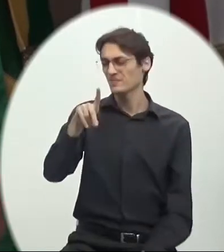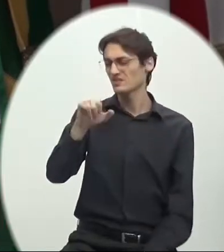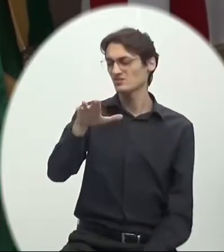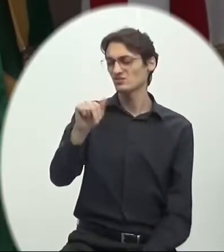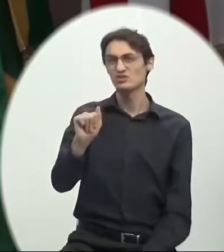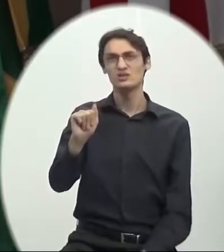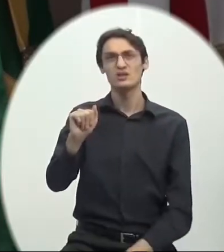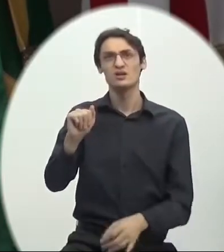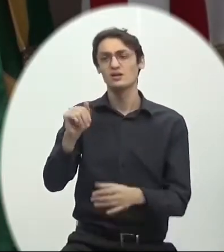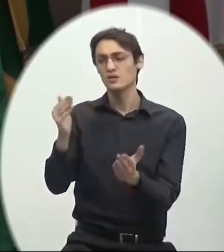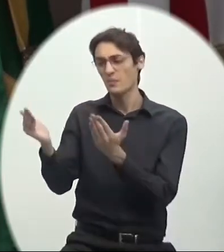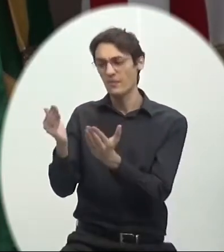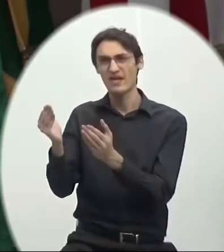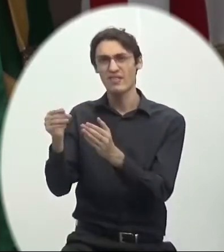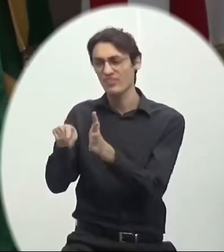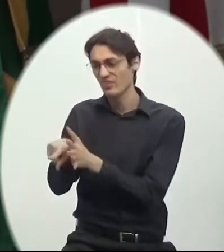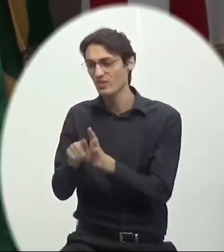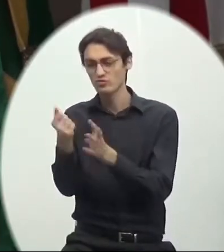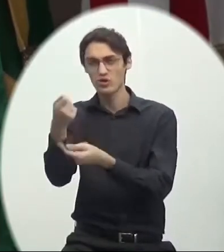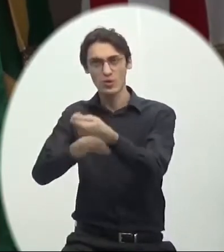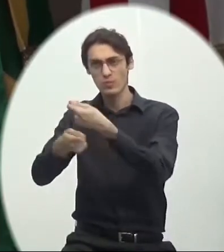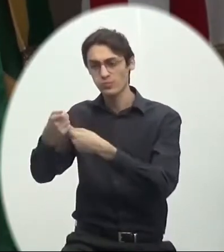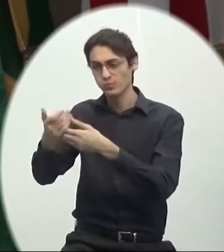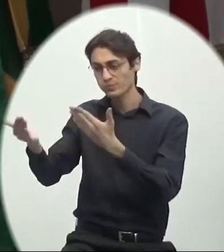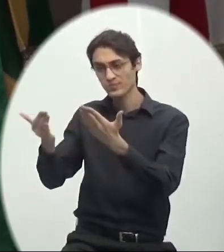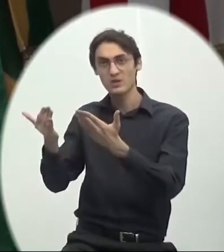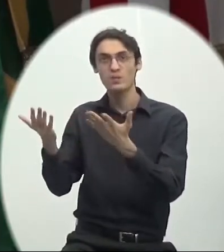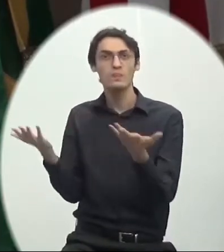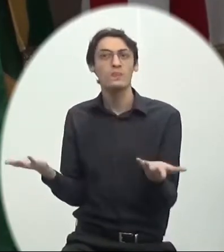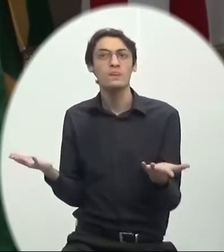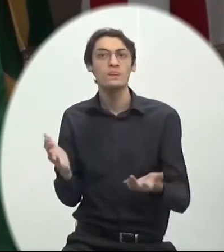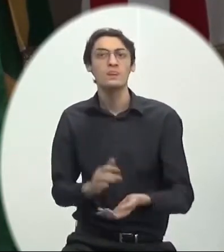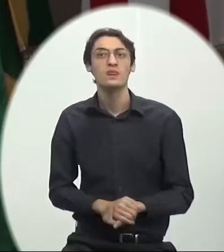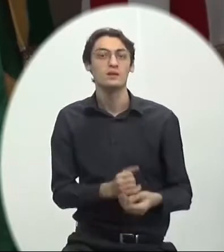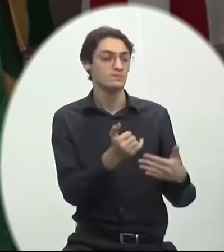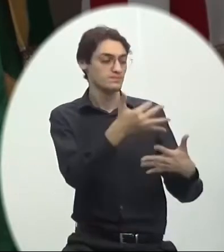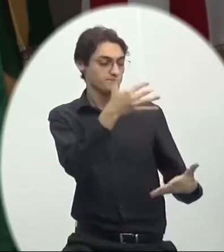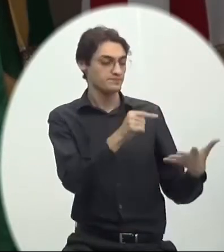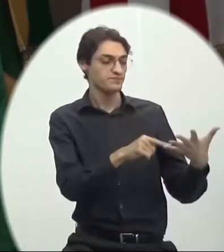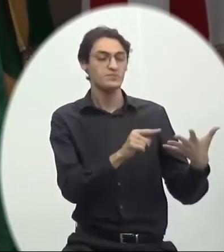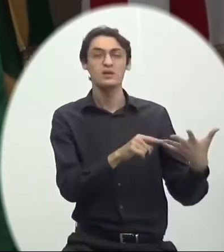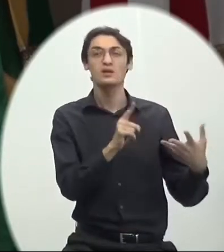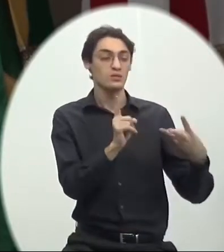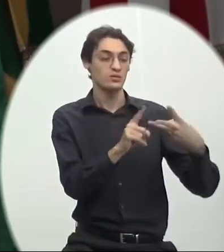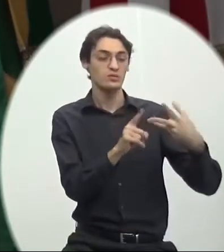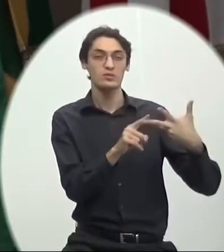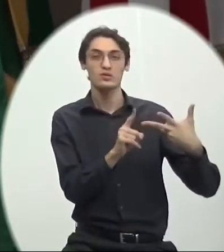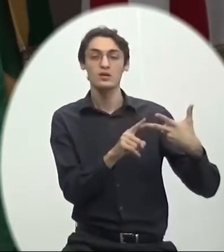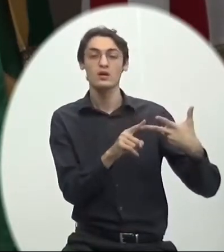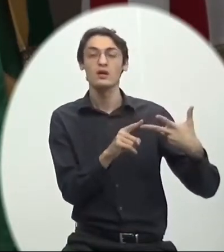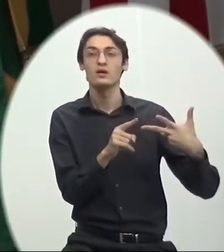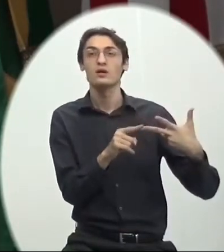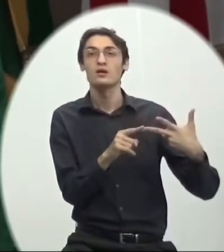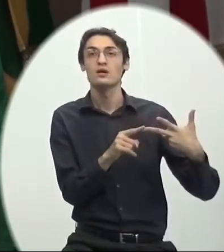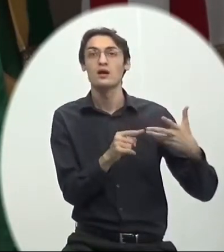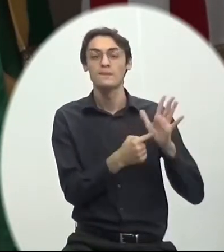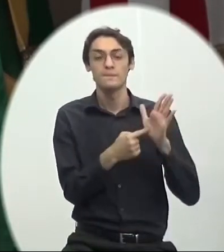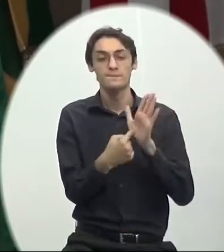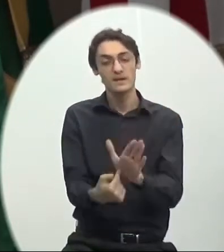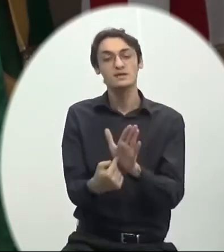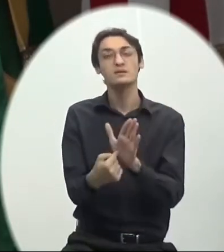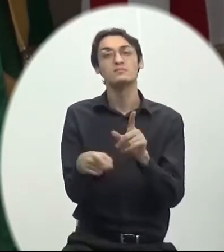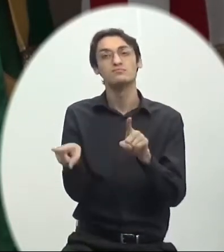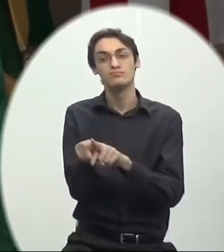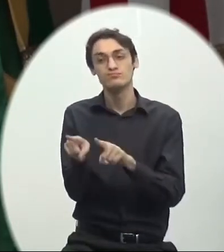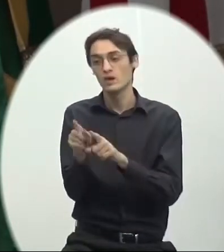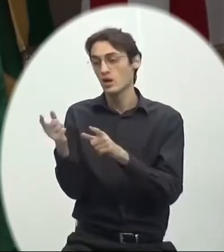do orçamento. Cancelamento de despesas equivalentes, o mesmo argumento. Nunca foi apresentado. O executivo,